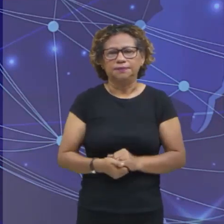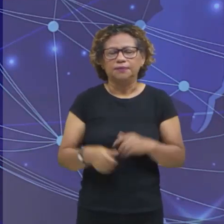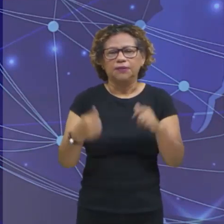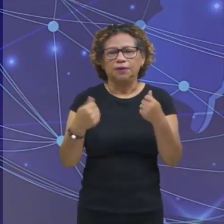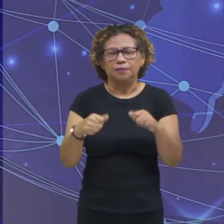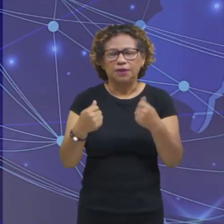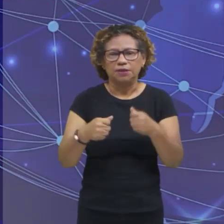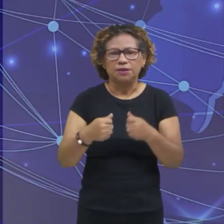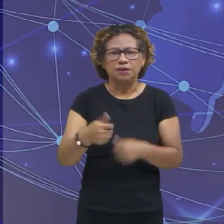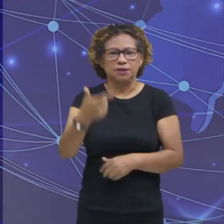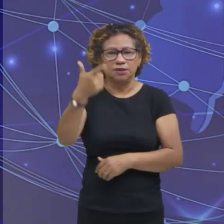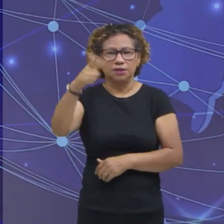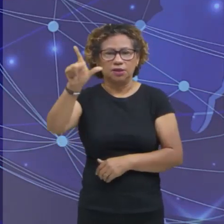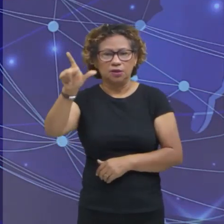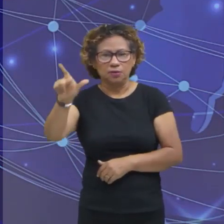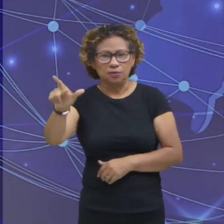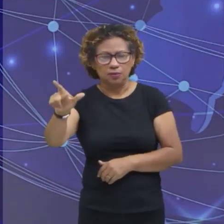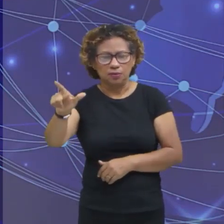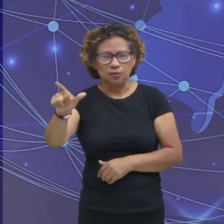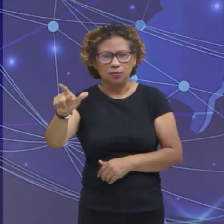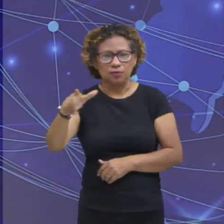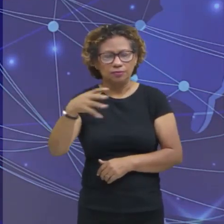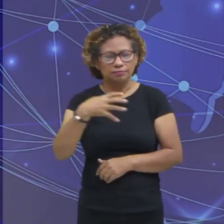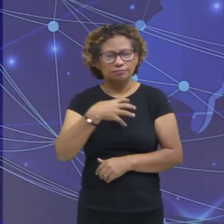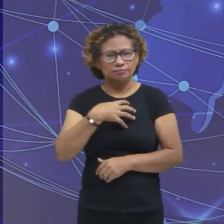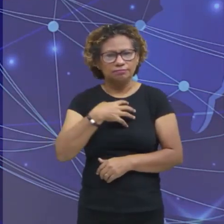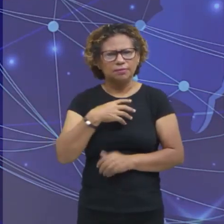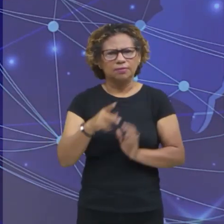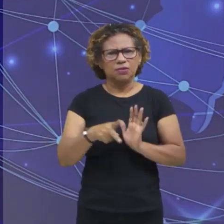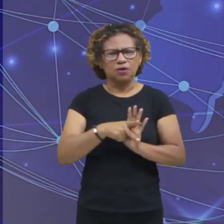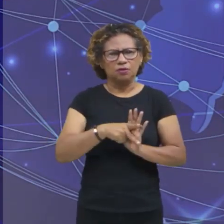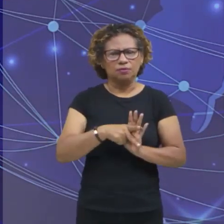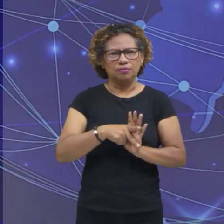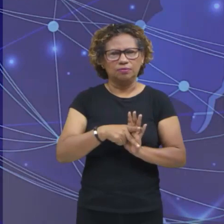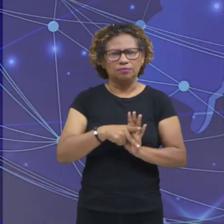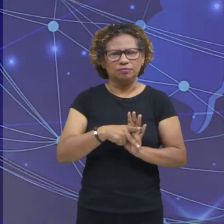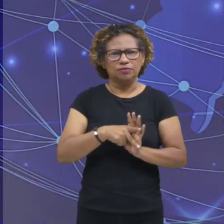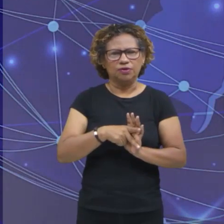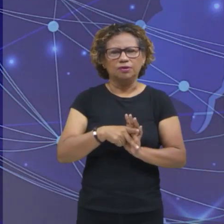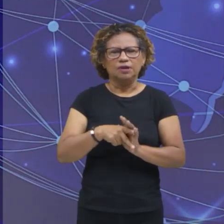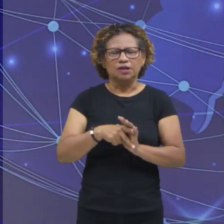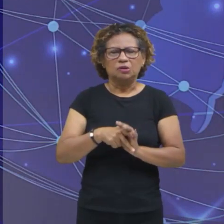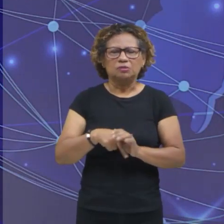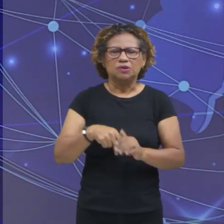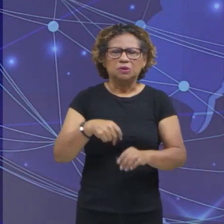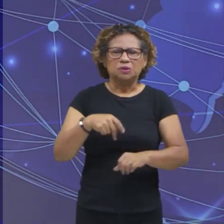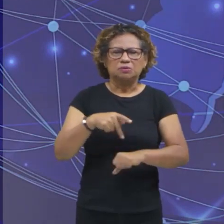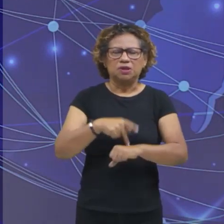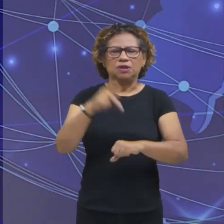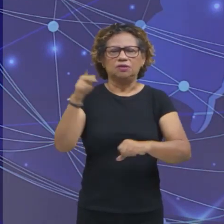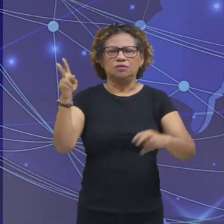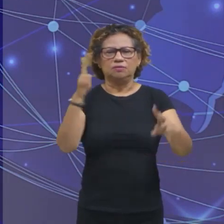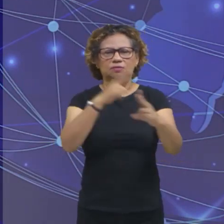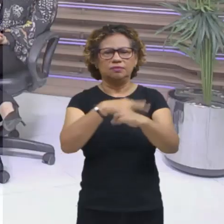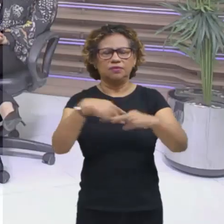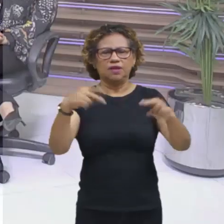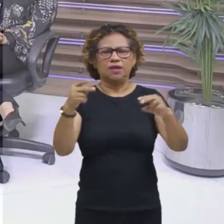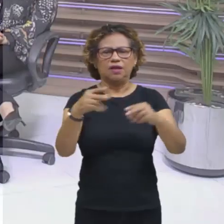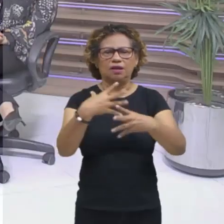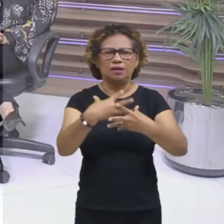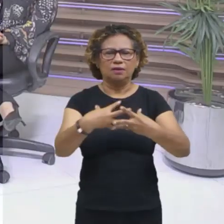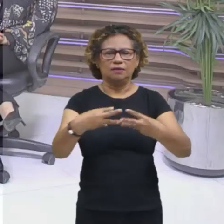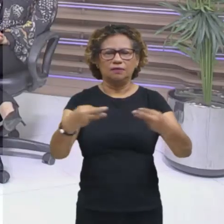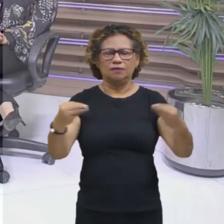ser outro para ser eu mesmo. Sou grão de rocha, sou vento que a desgasta,